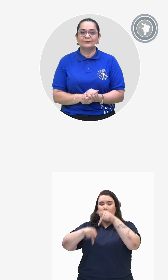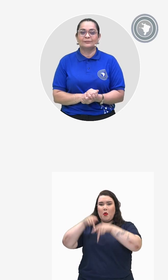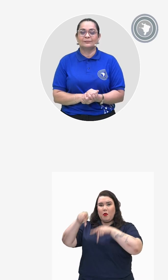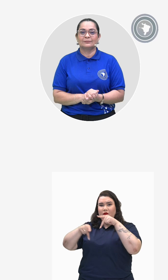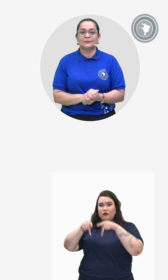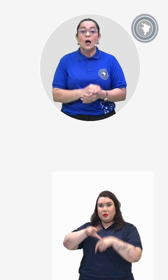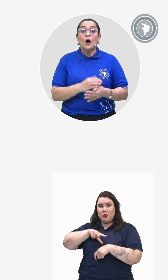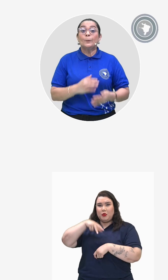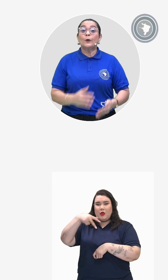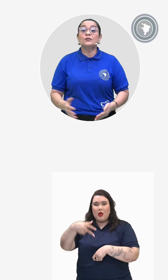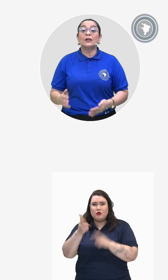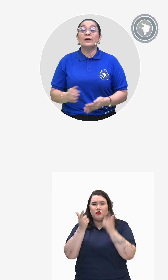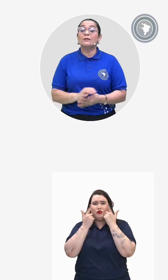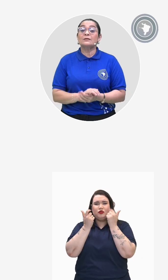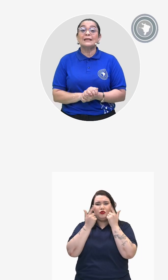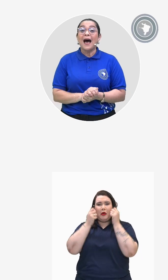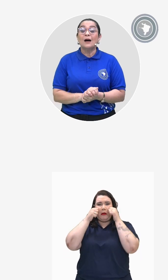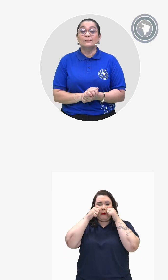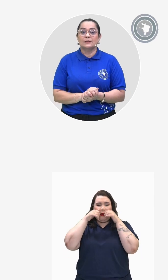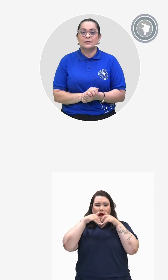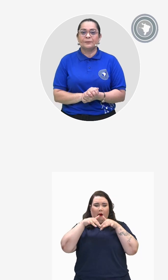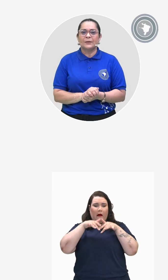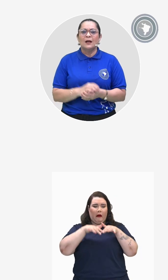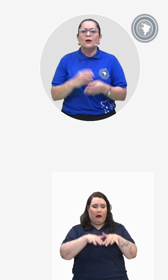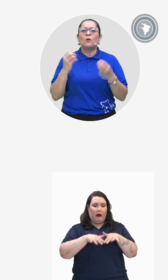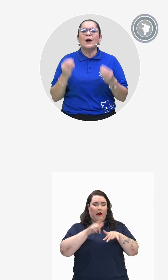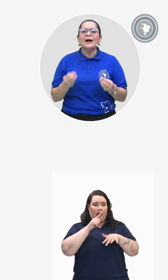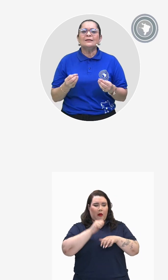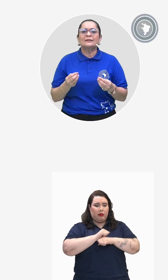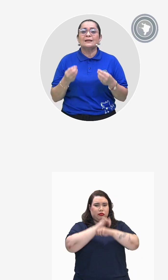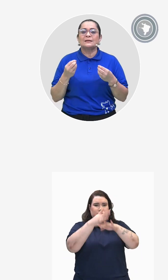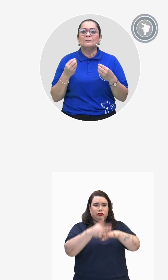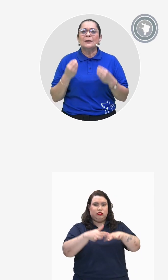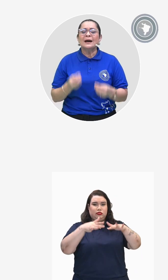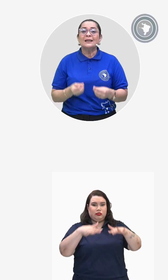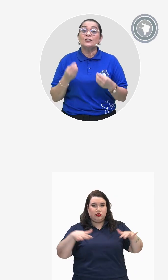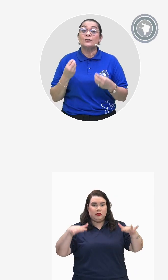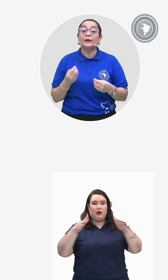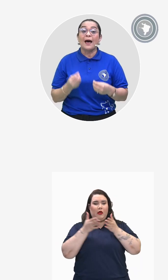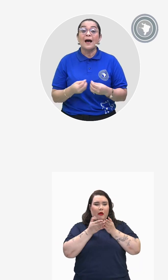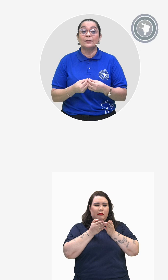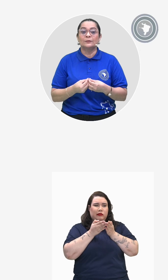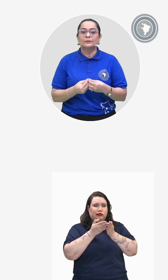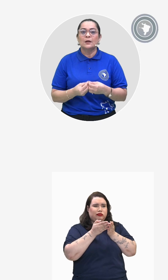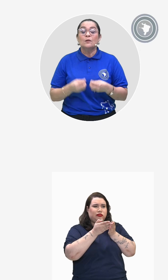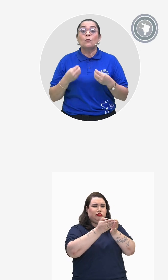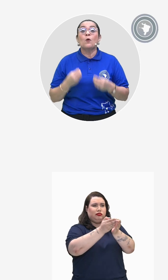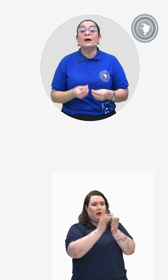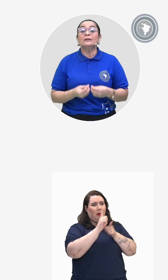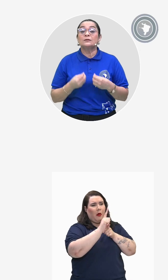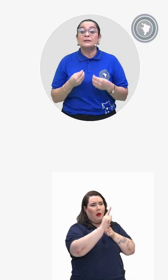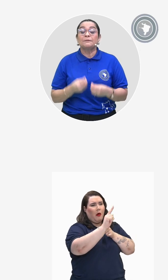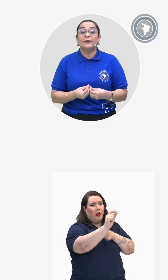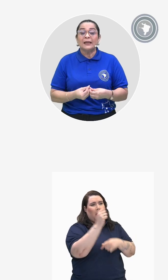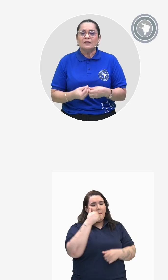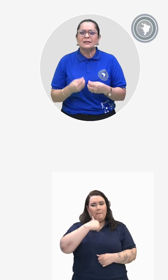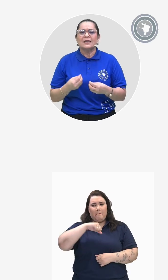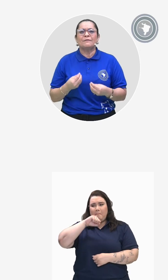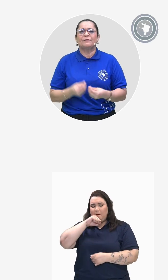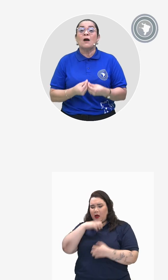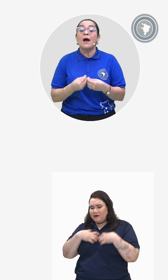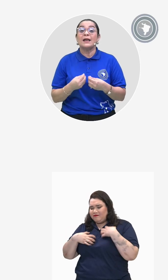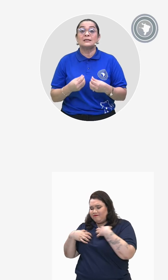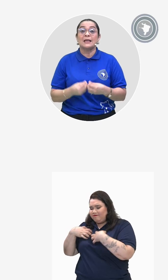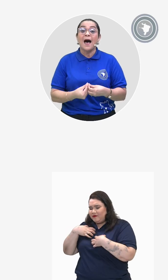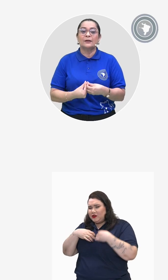Portugal. Por ti cruzarmos, quantas mães choraram, quantos filhos